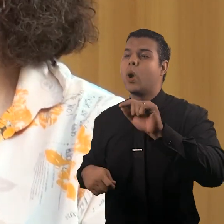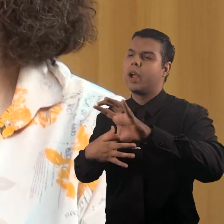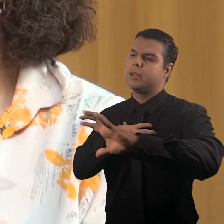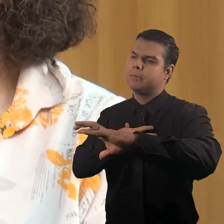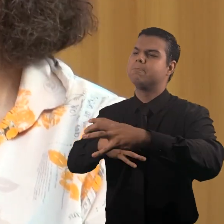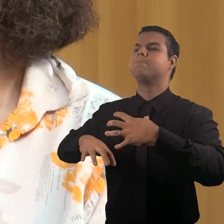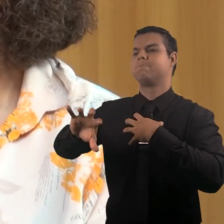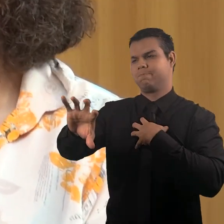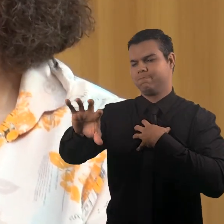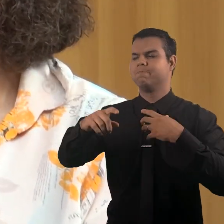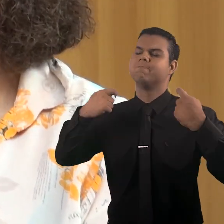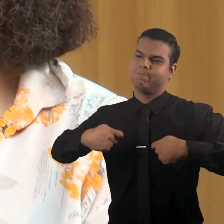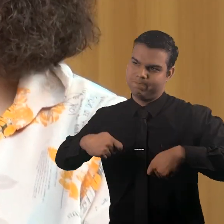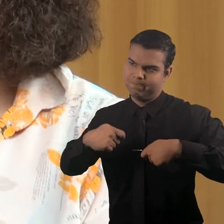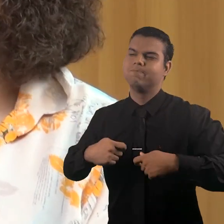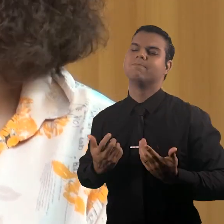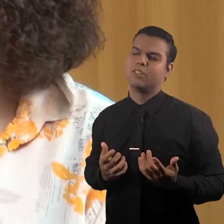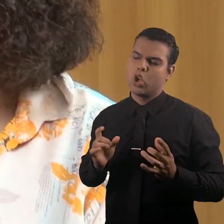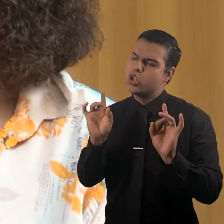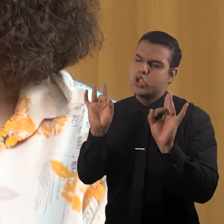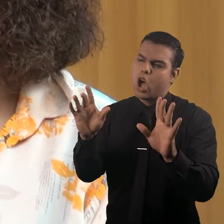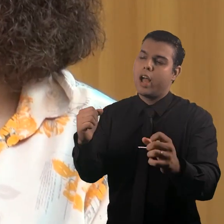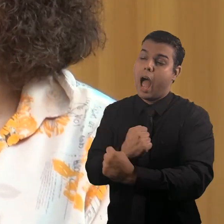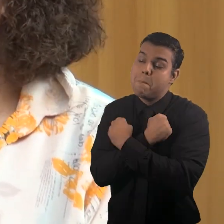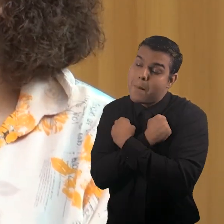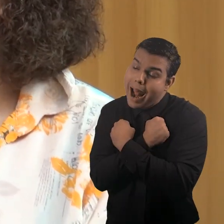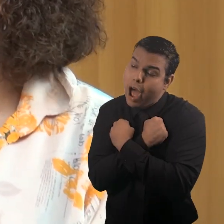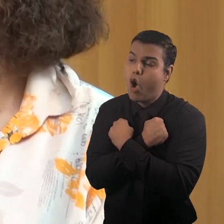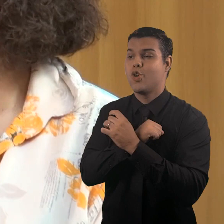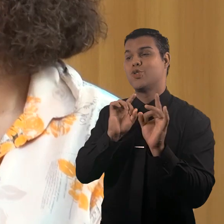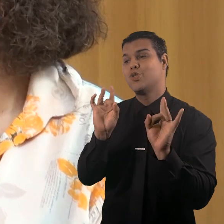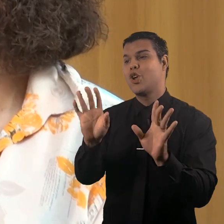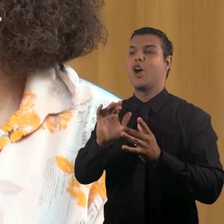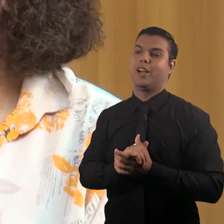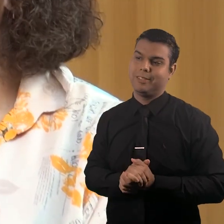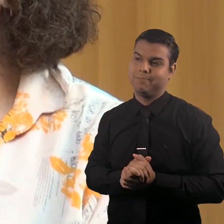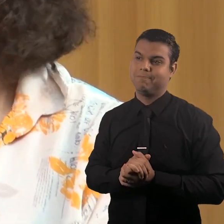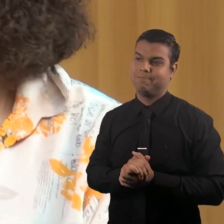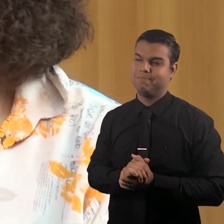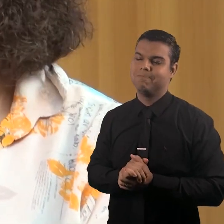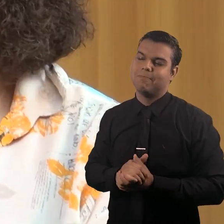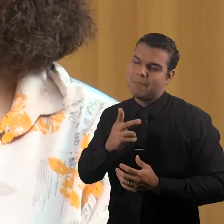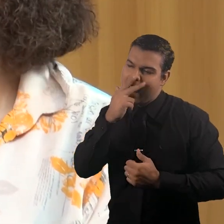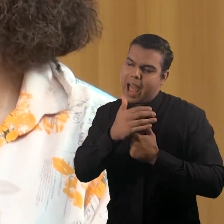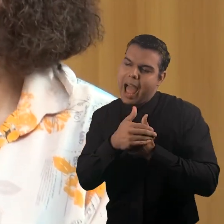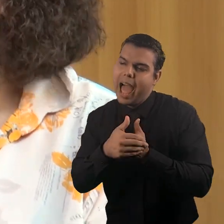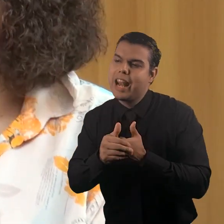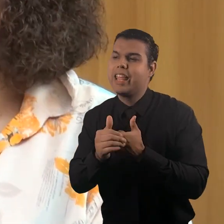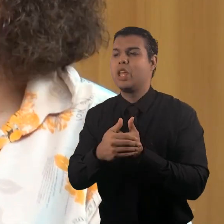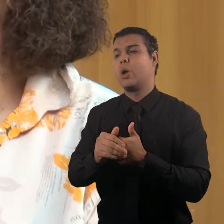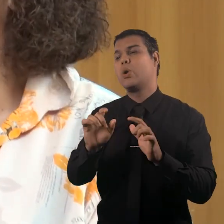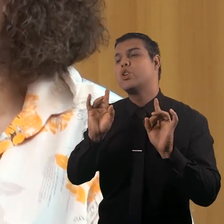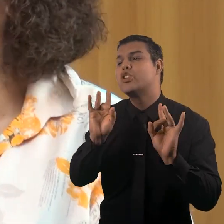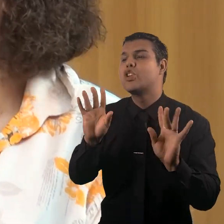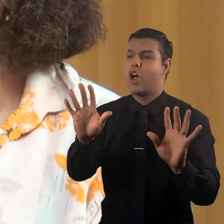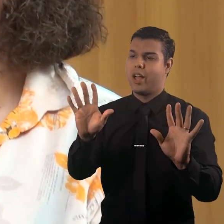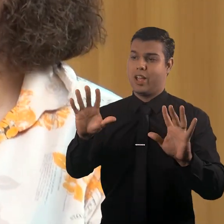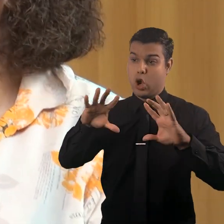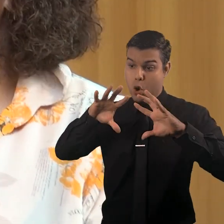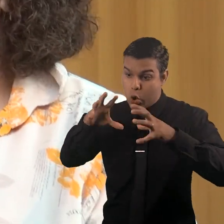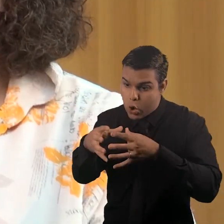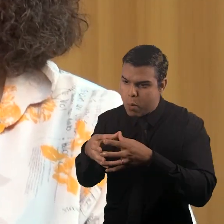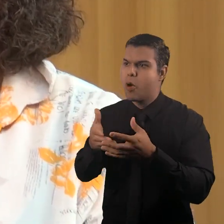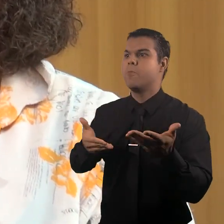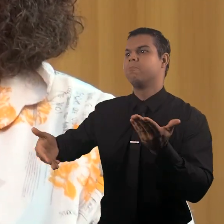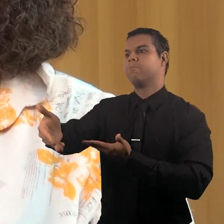vezes você precisa só da empatia, você precisa só de um abraço, você precisa só de um colo,